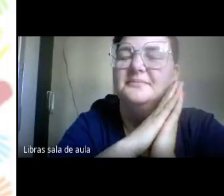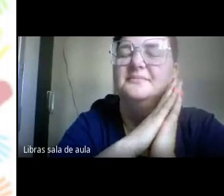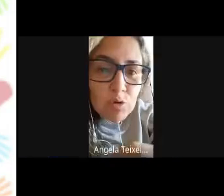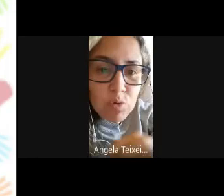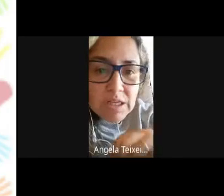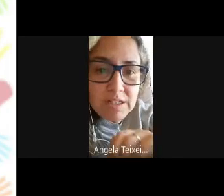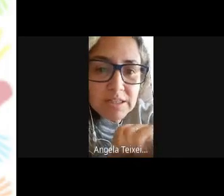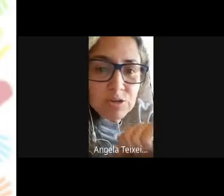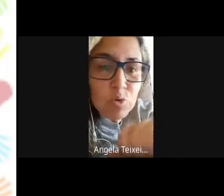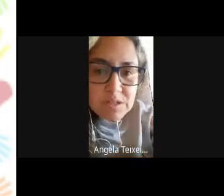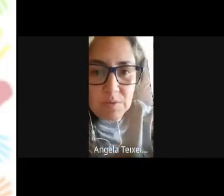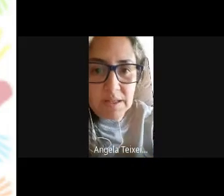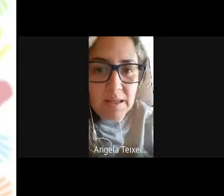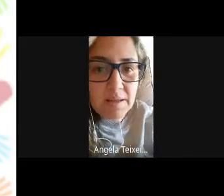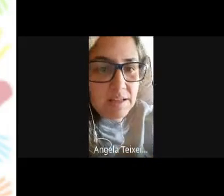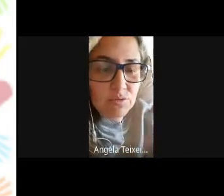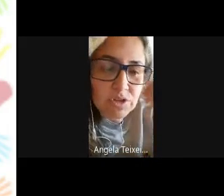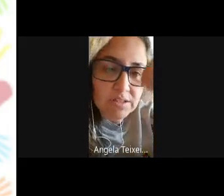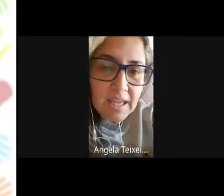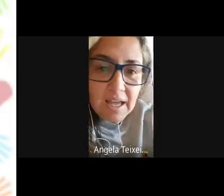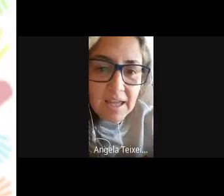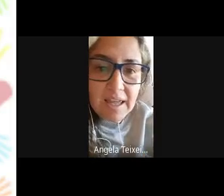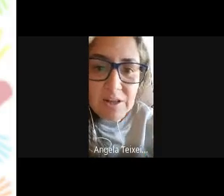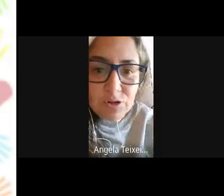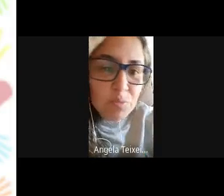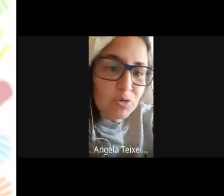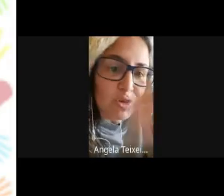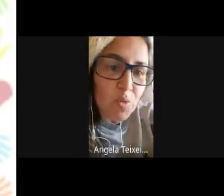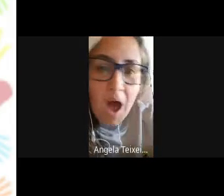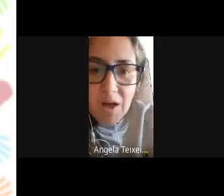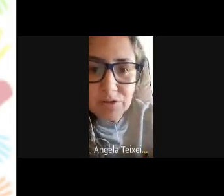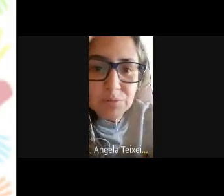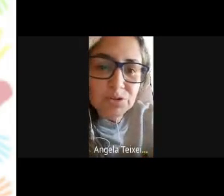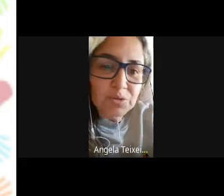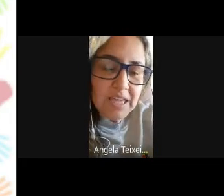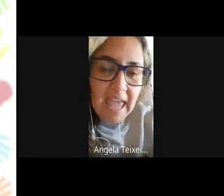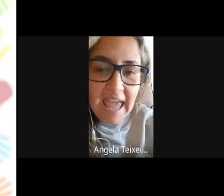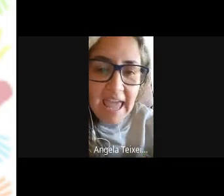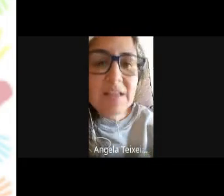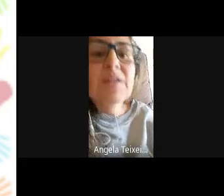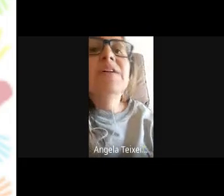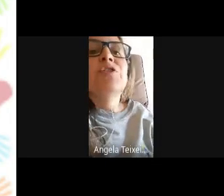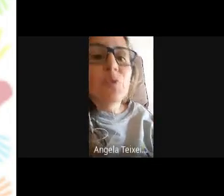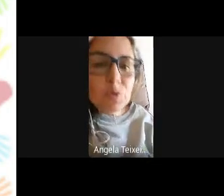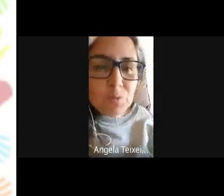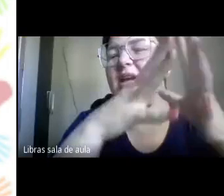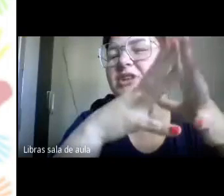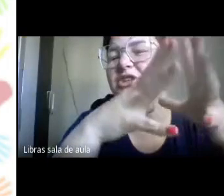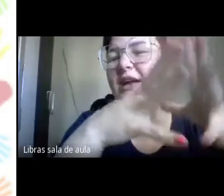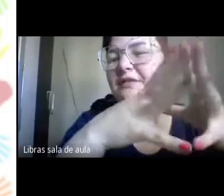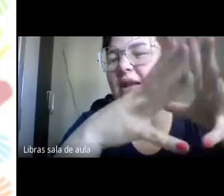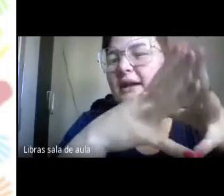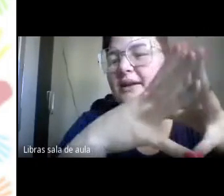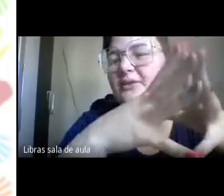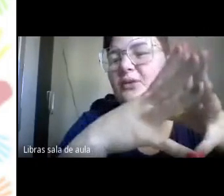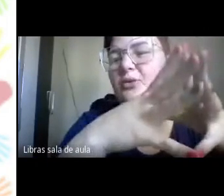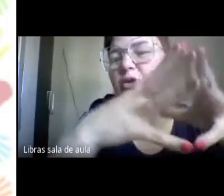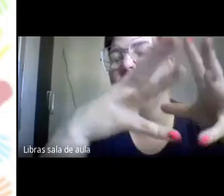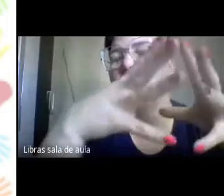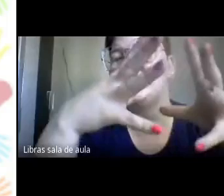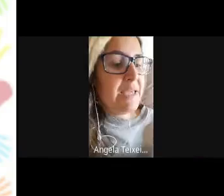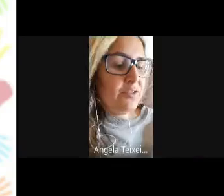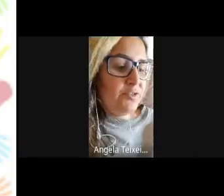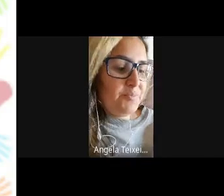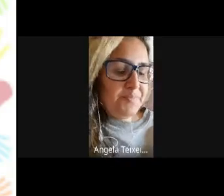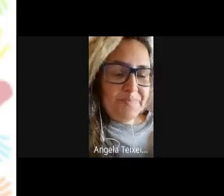Aí tu não tem exclusão aí, né? Aí tu já tem todo mundo igual, todo mundo quer. É isso que a gente está falando.